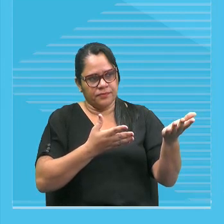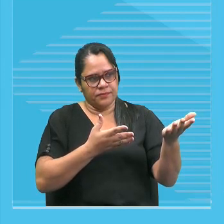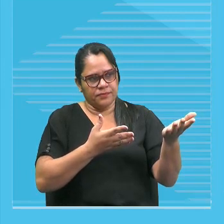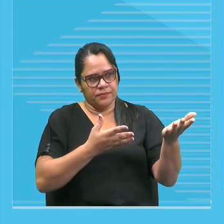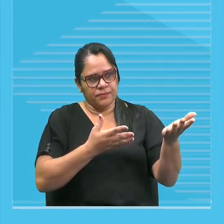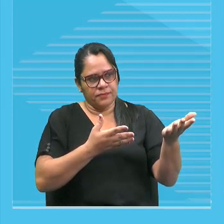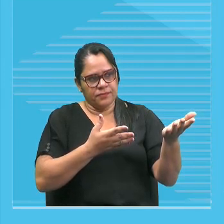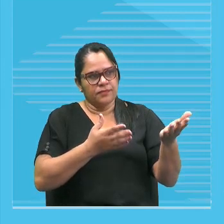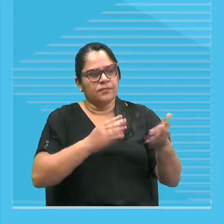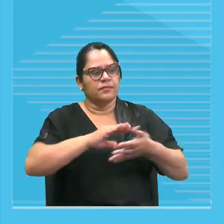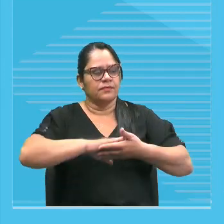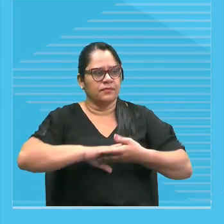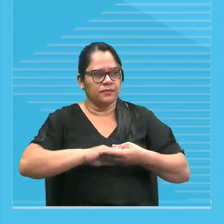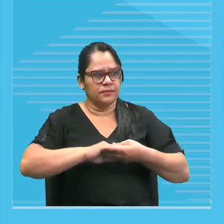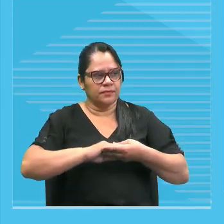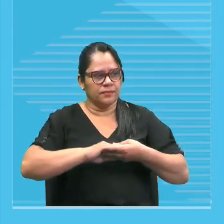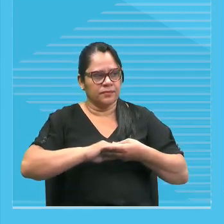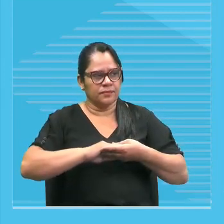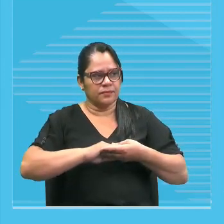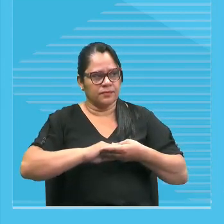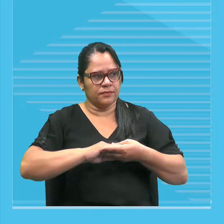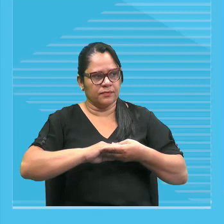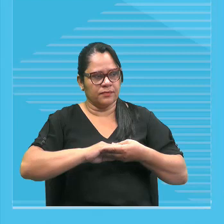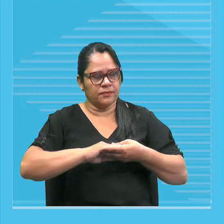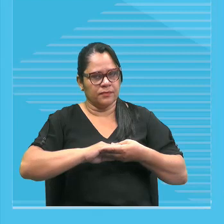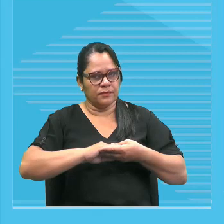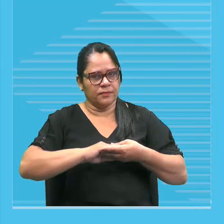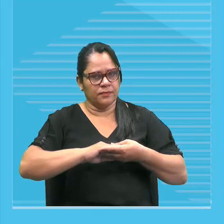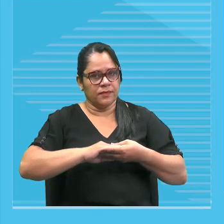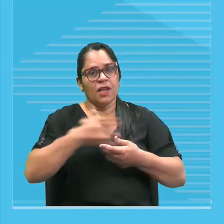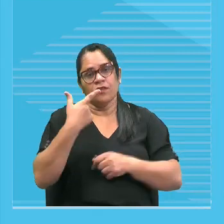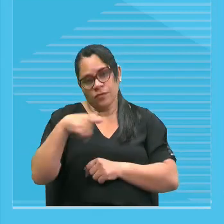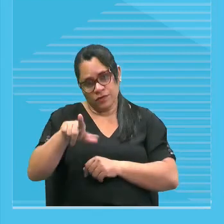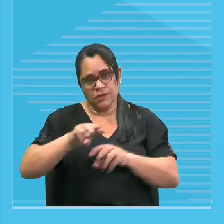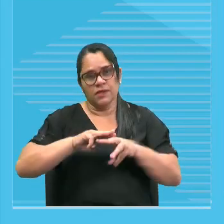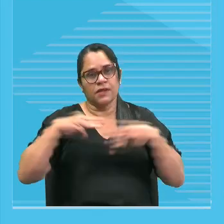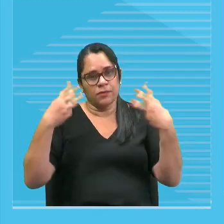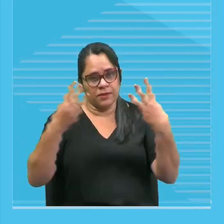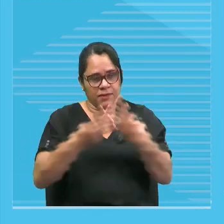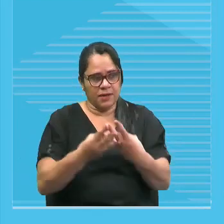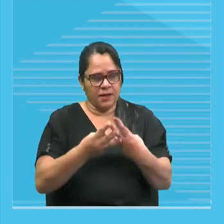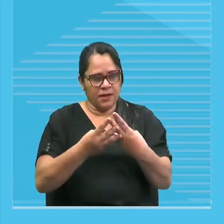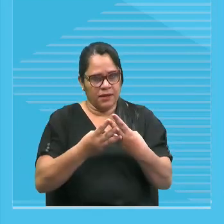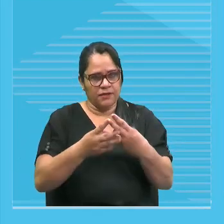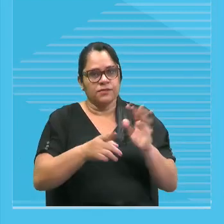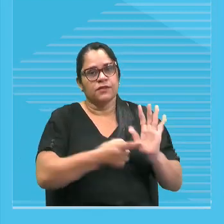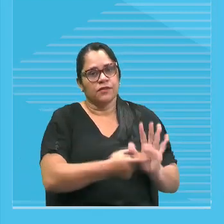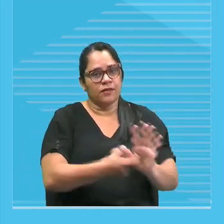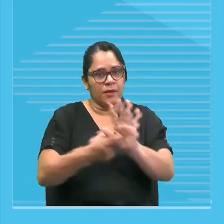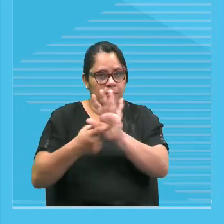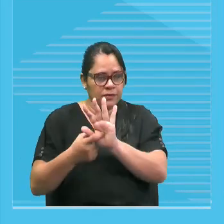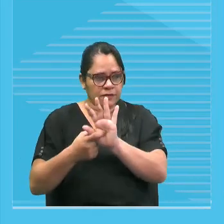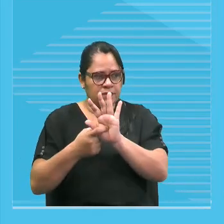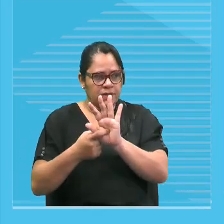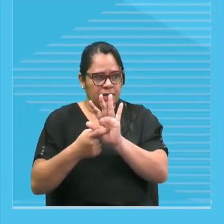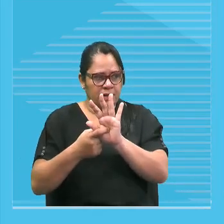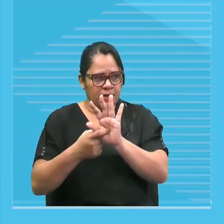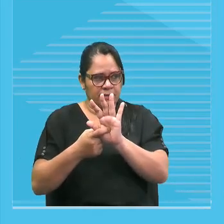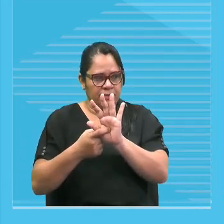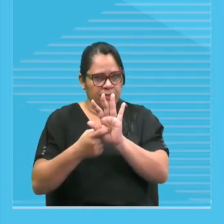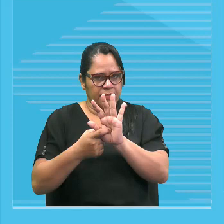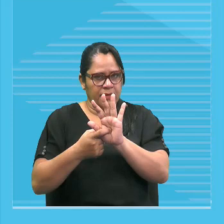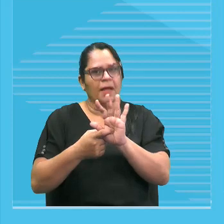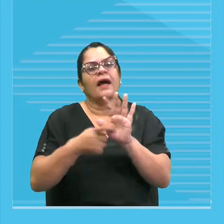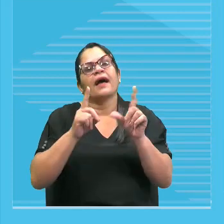aqui aí ó eu vou passar aqui O slide e vai aparecer essa animação no lugar errado